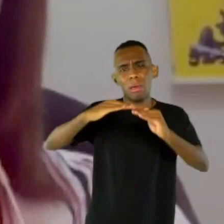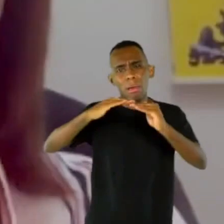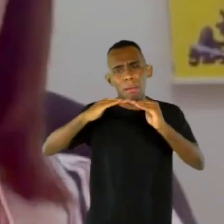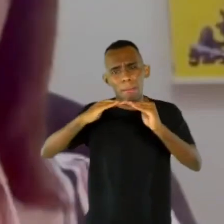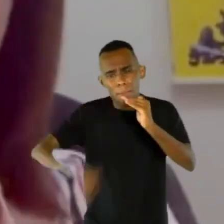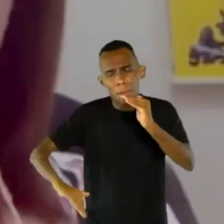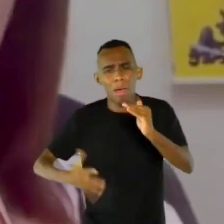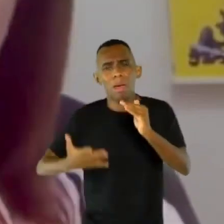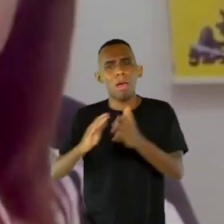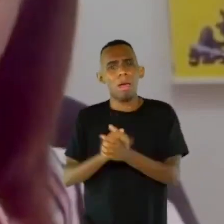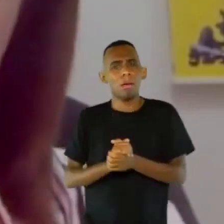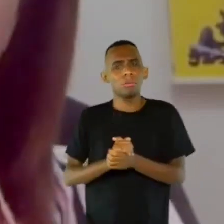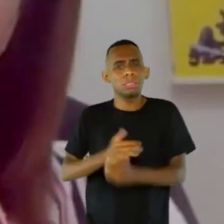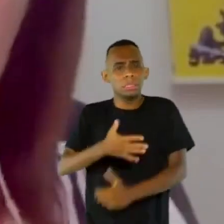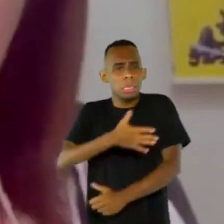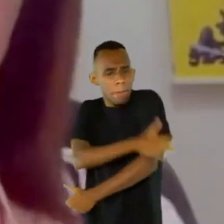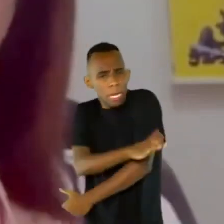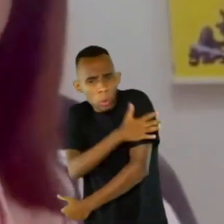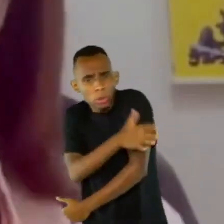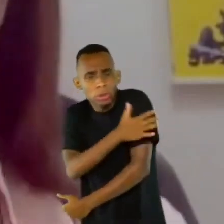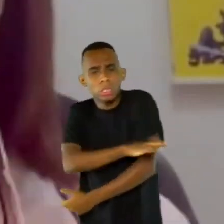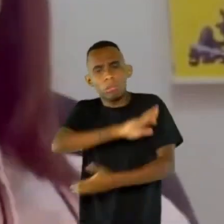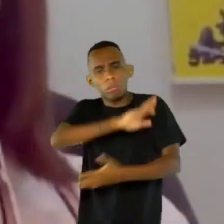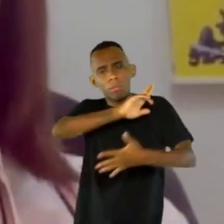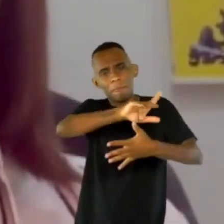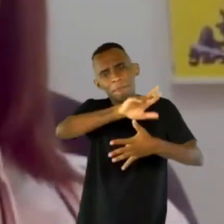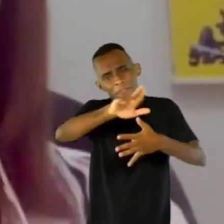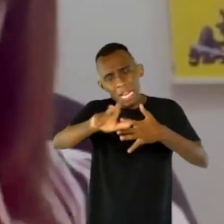uma política fascista de forma